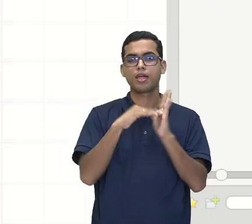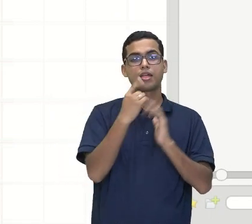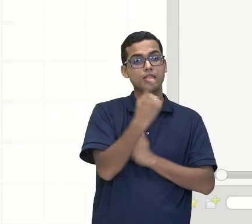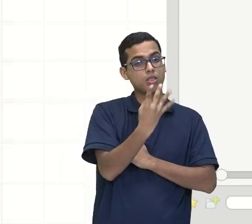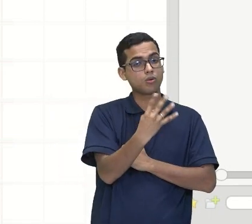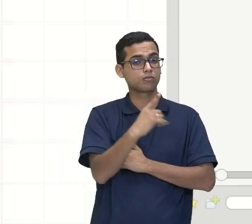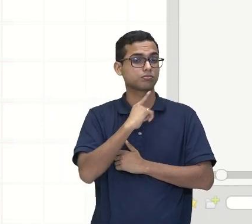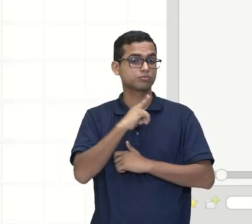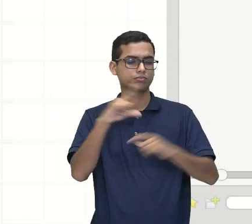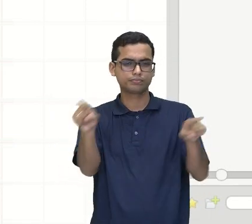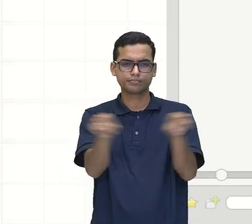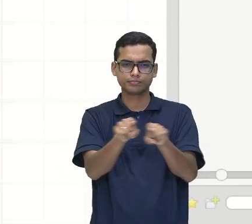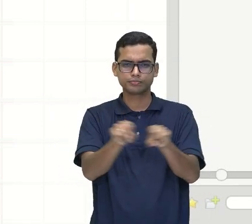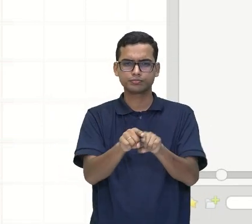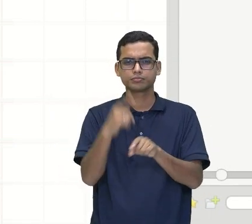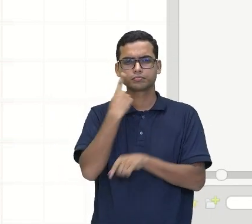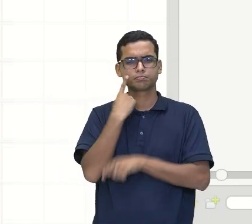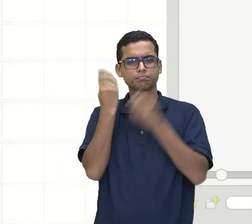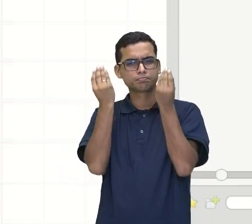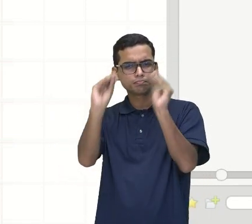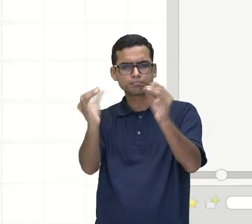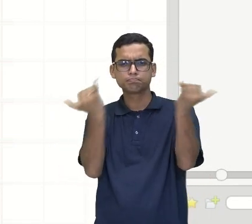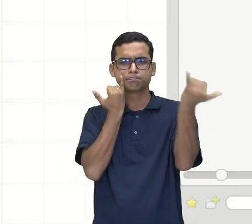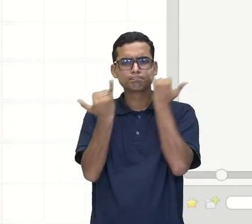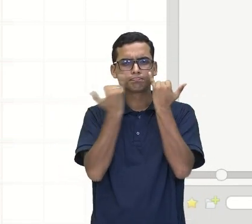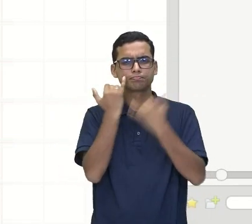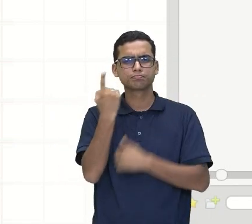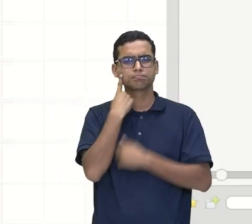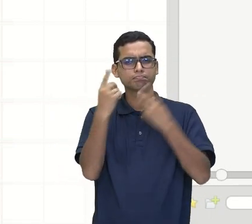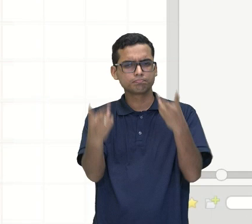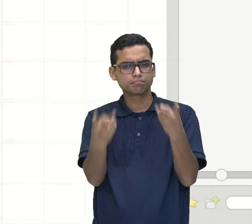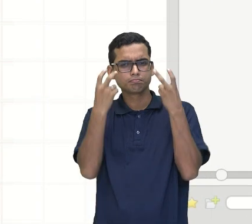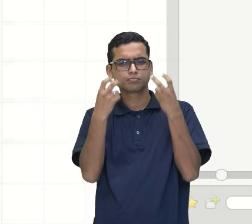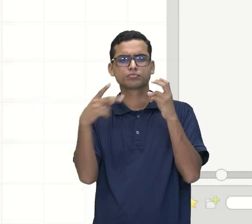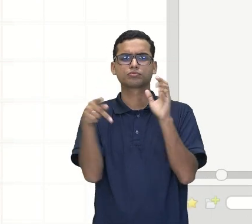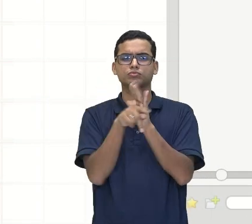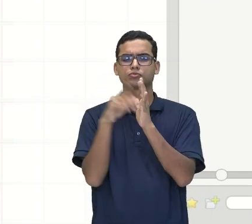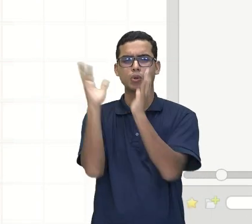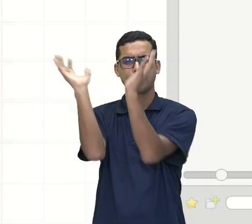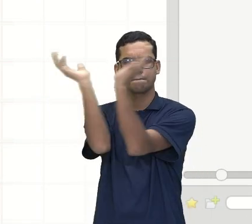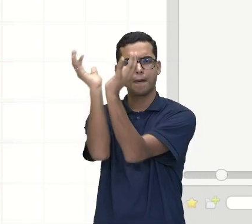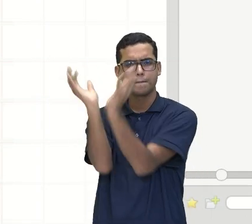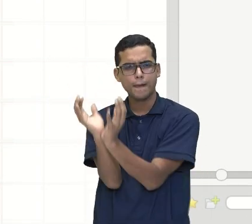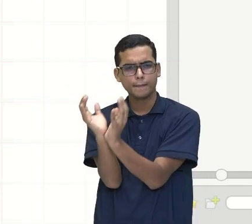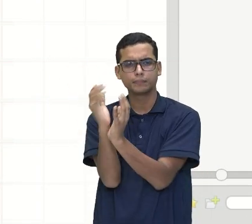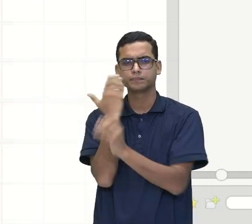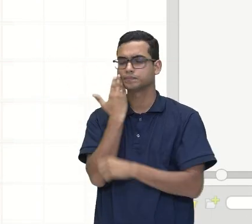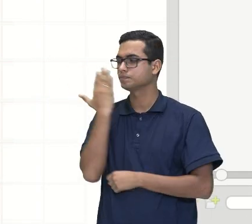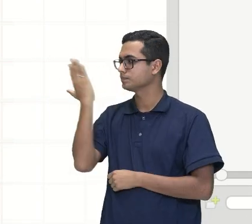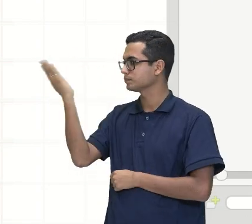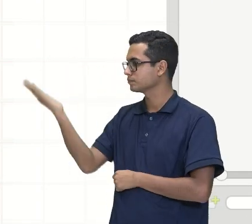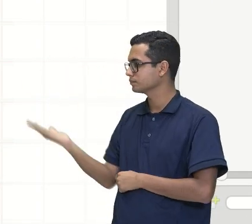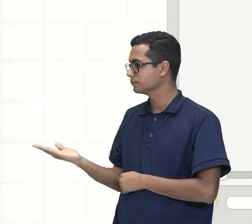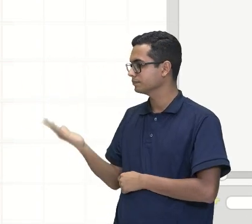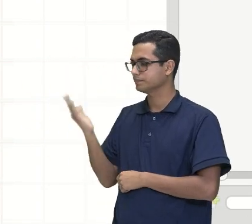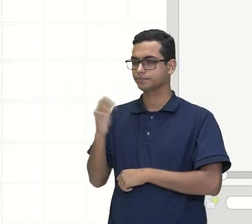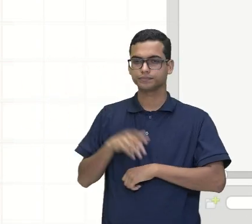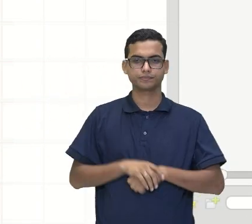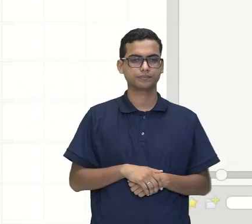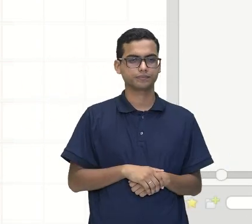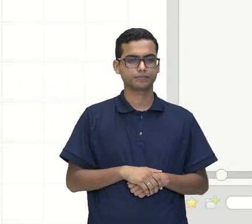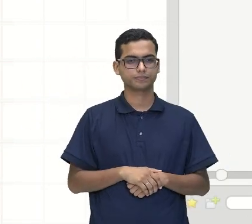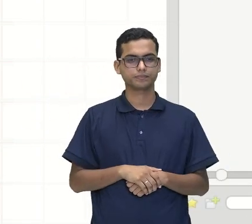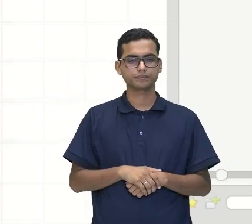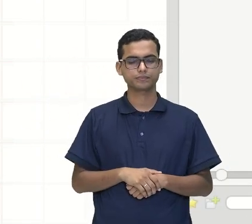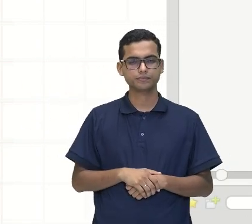vocês, olha, apenas para a gente identificar, olha, cada um desses grupos. Então, aqui ao lado, na nossa pirâmide, e